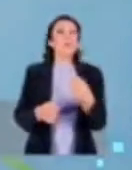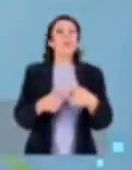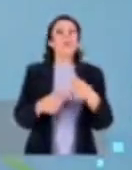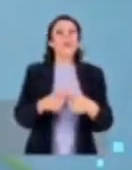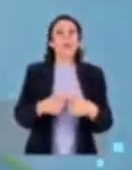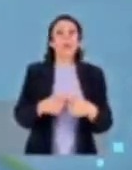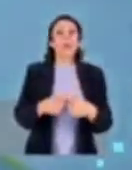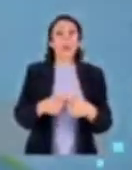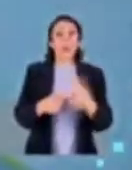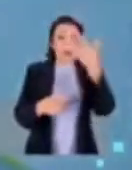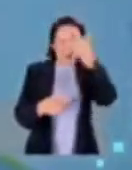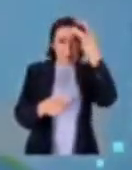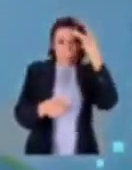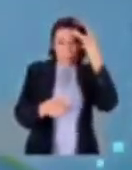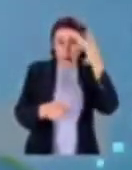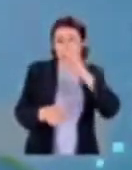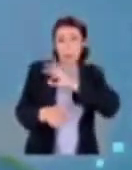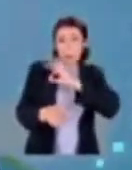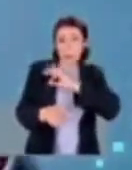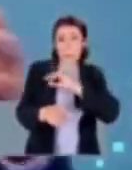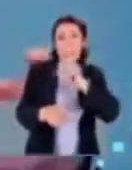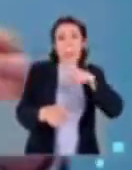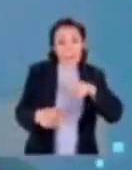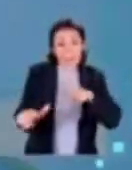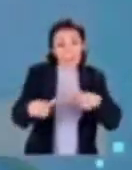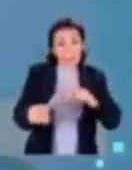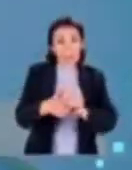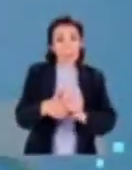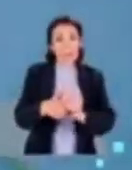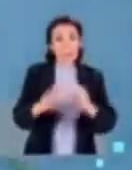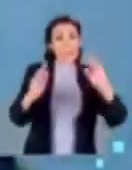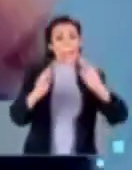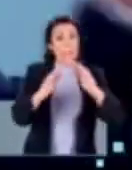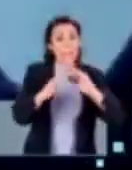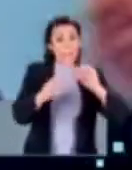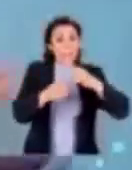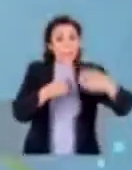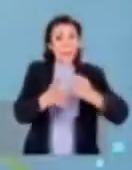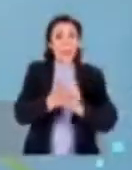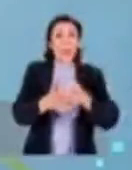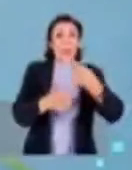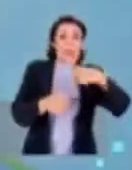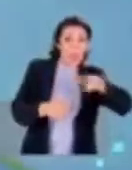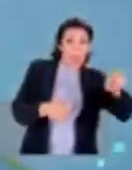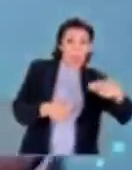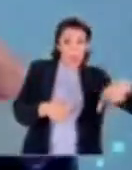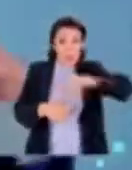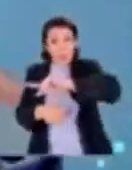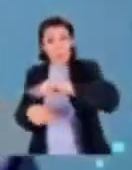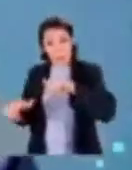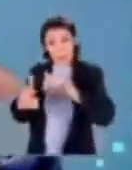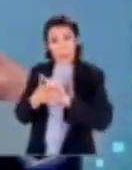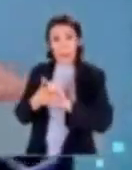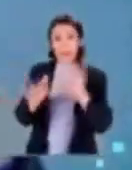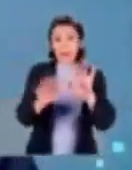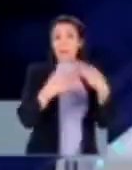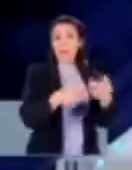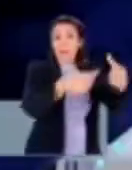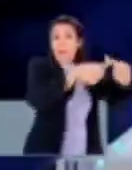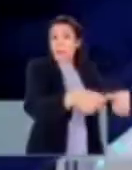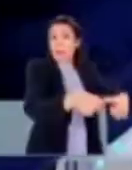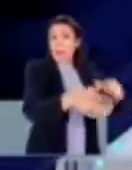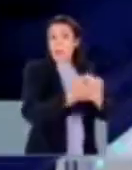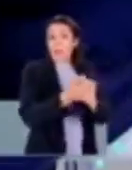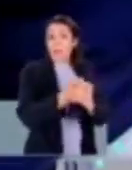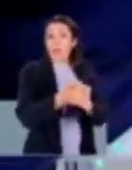trabalhador e por ser trabalhador ele a família dele moram na periferia ele sai para trabalhar a família fica ali ou ele tem um pacto de não